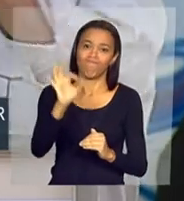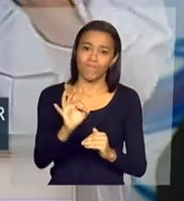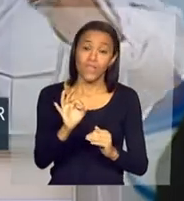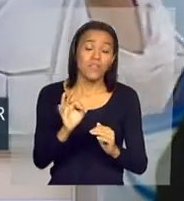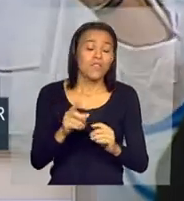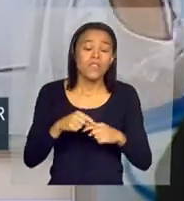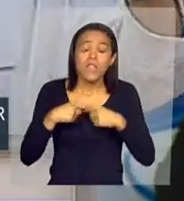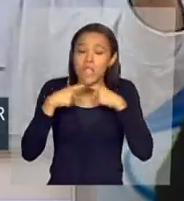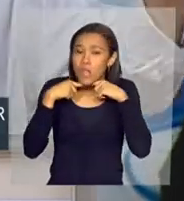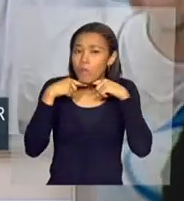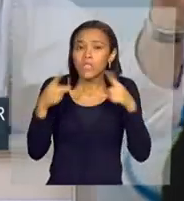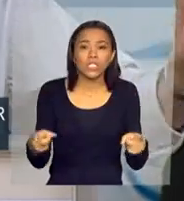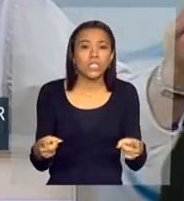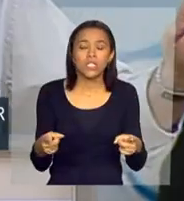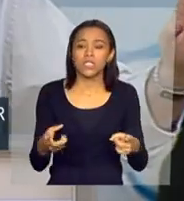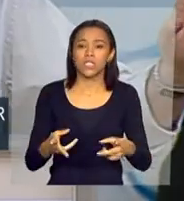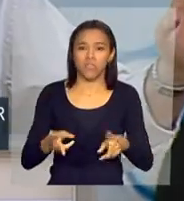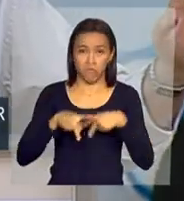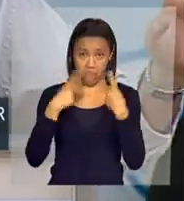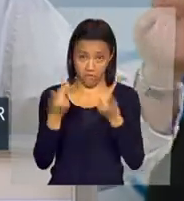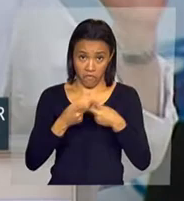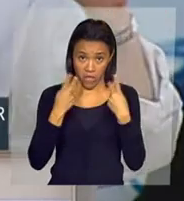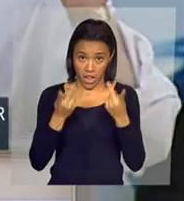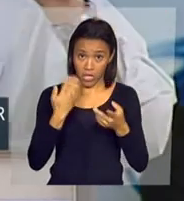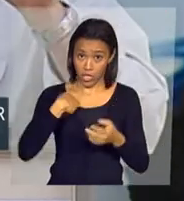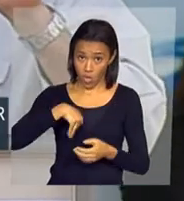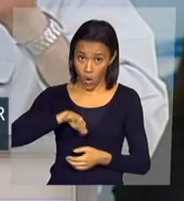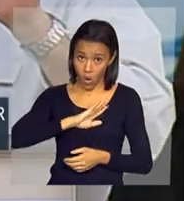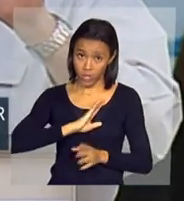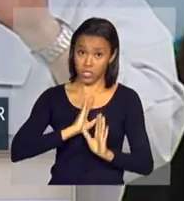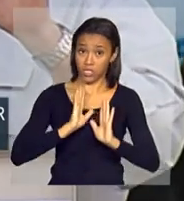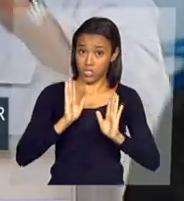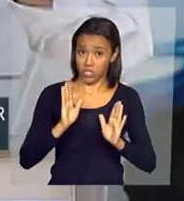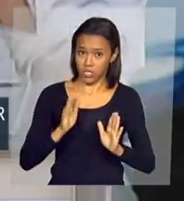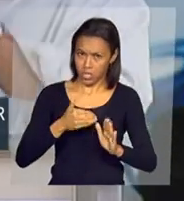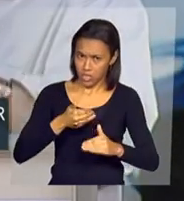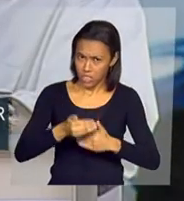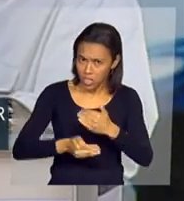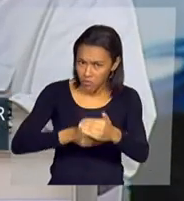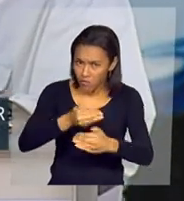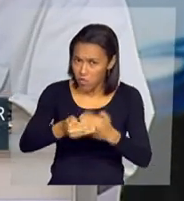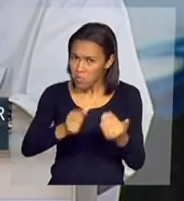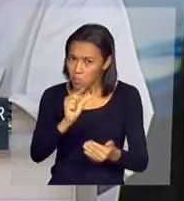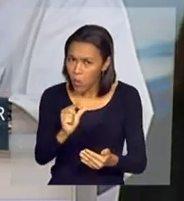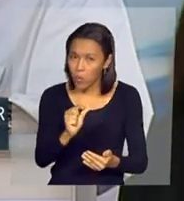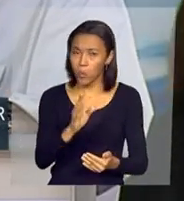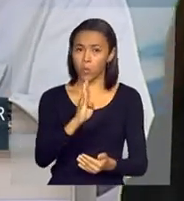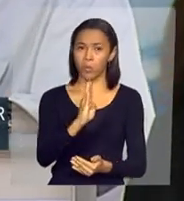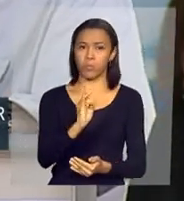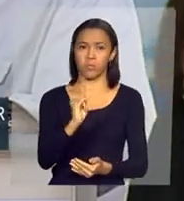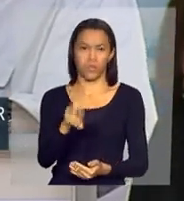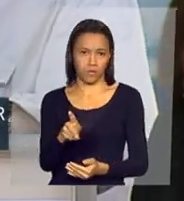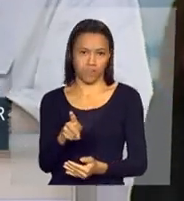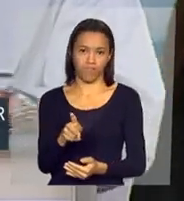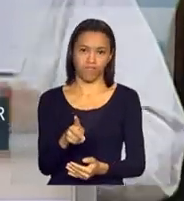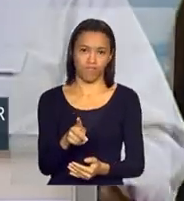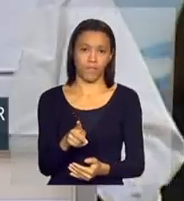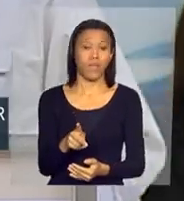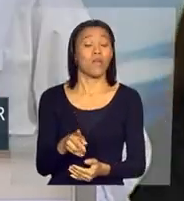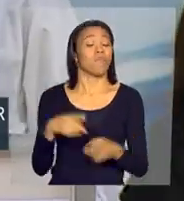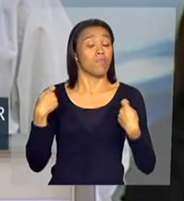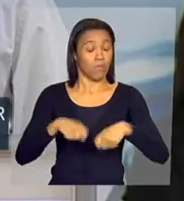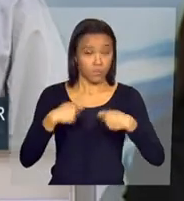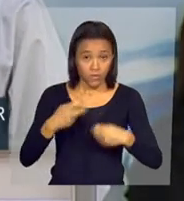adianta querer dizer que nós crescemos pouco nosso PIB. É preciso que se